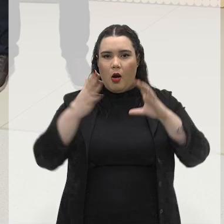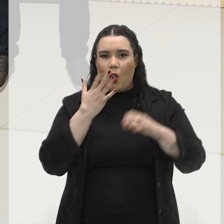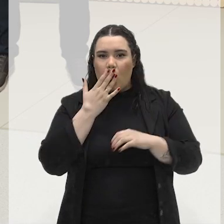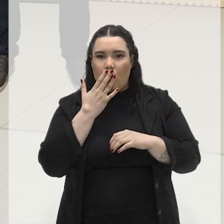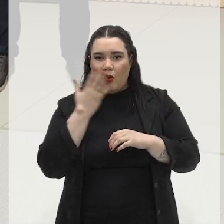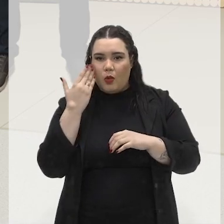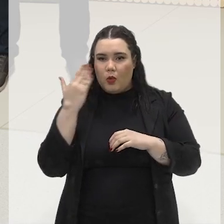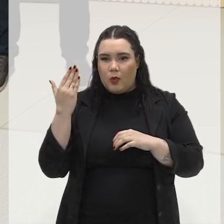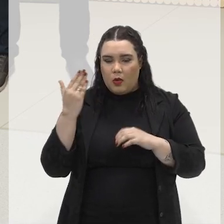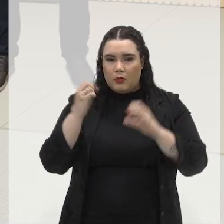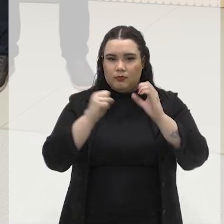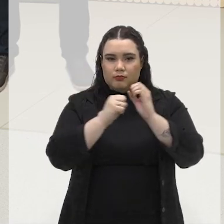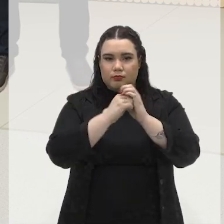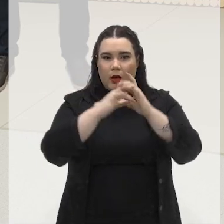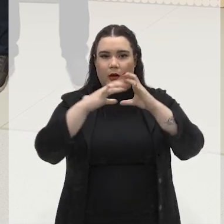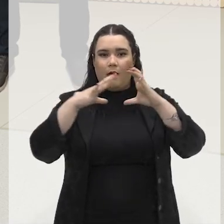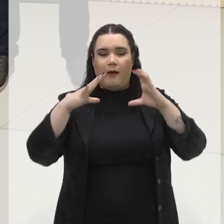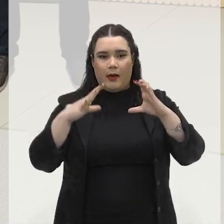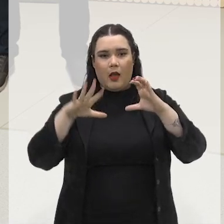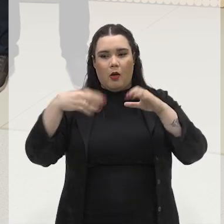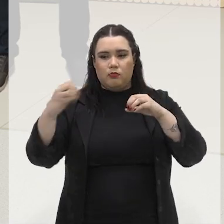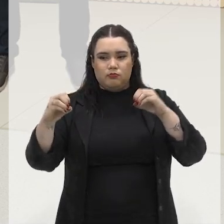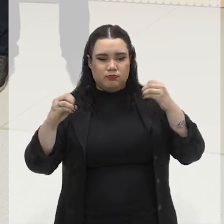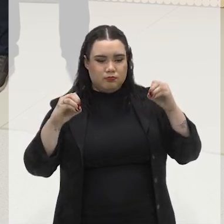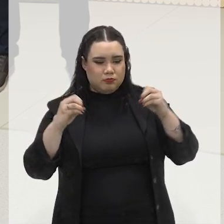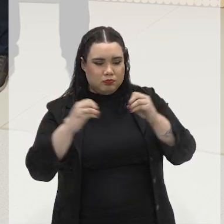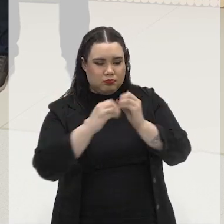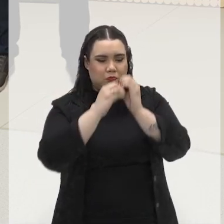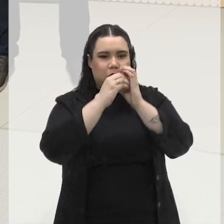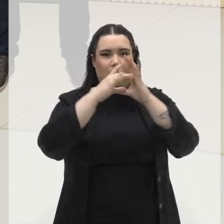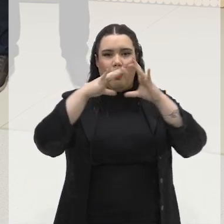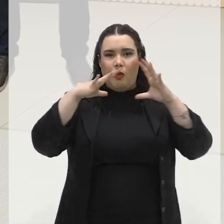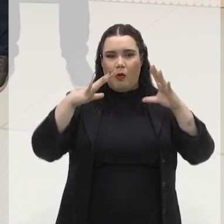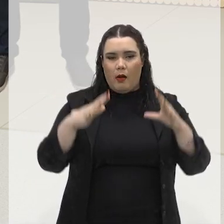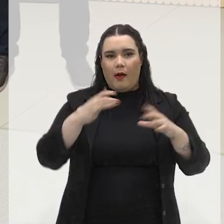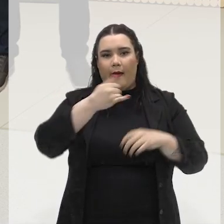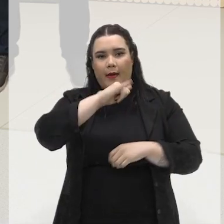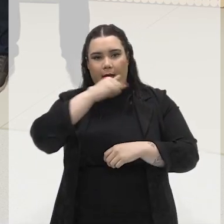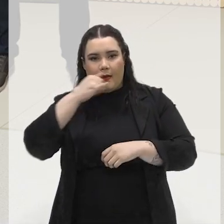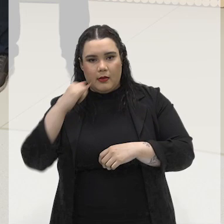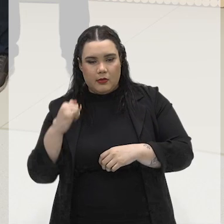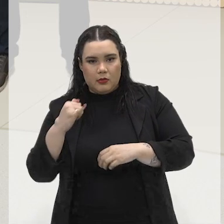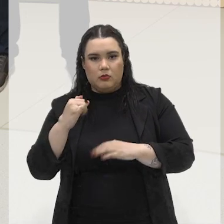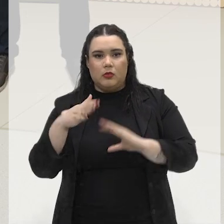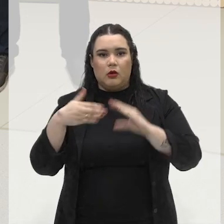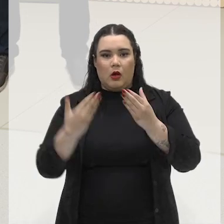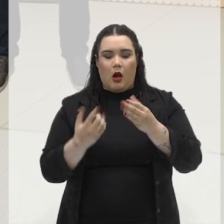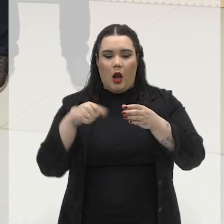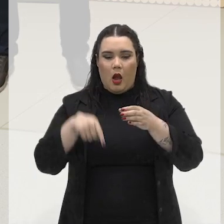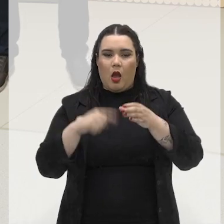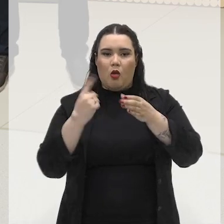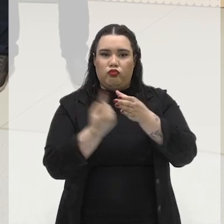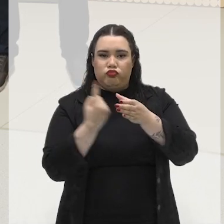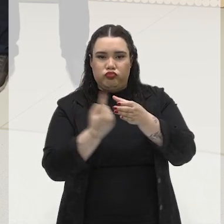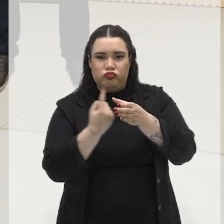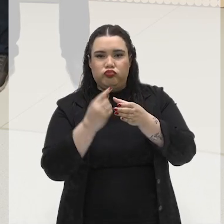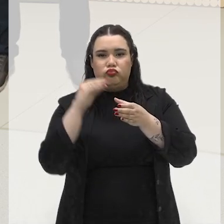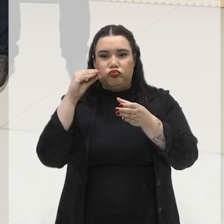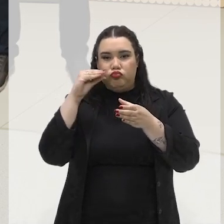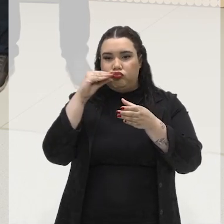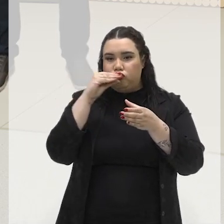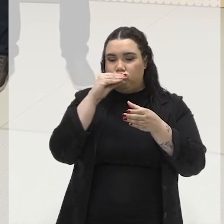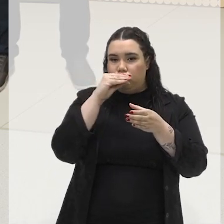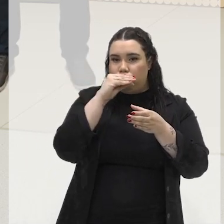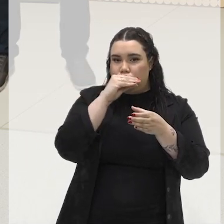pessoal? Essa luminosidade, então, vai gerar energia. E aí, isso vai esquentar o nosso reator nuclear,